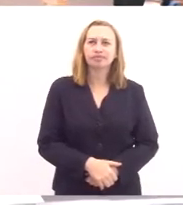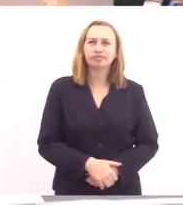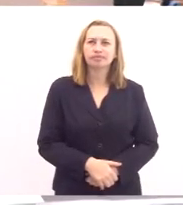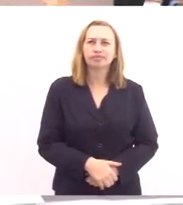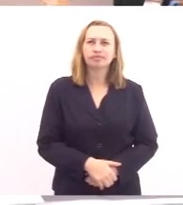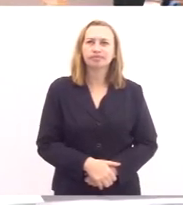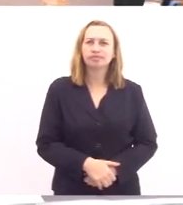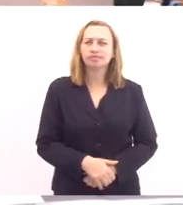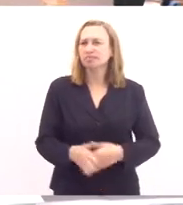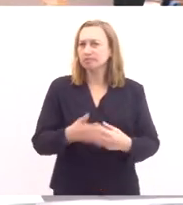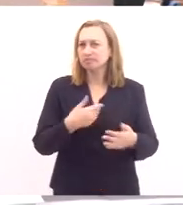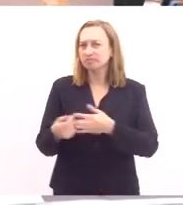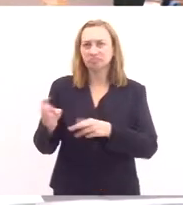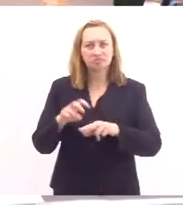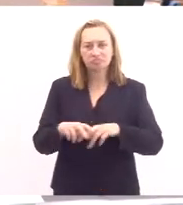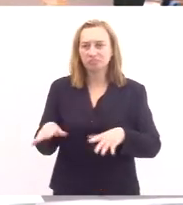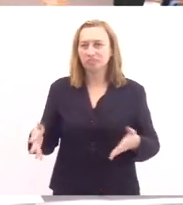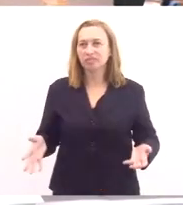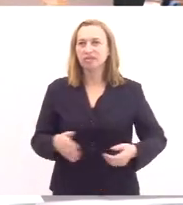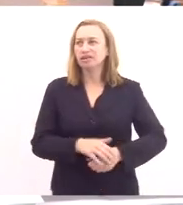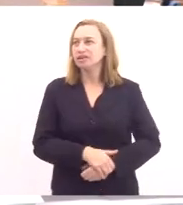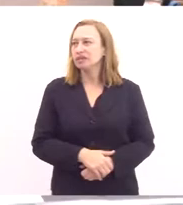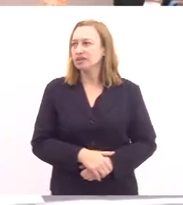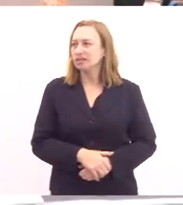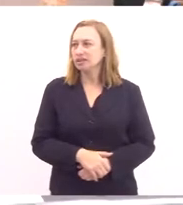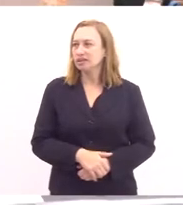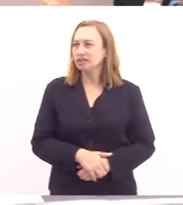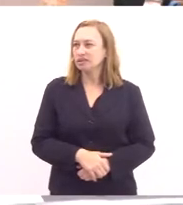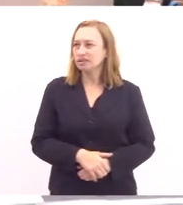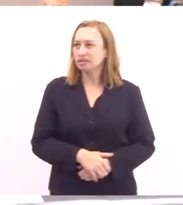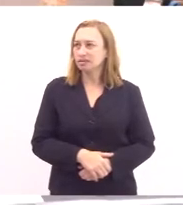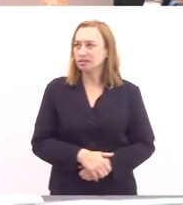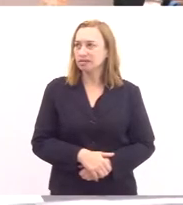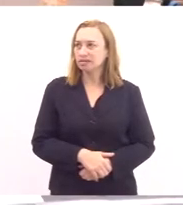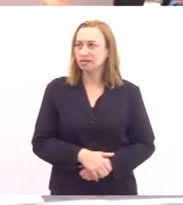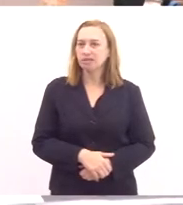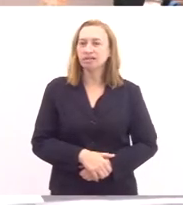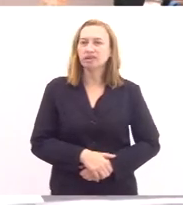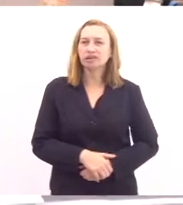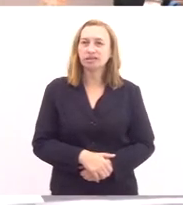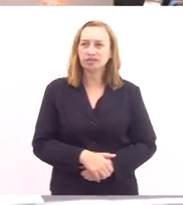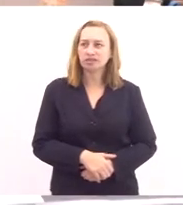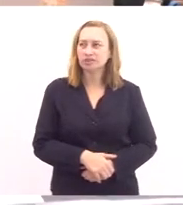Oi pode sentar onde você quiser chamo também a